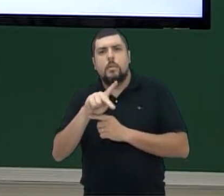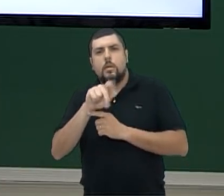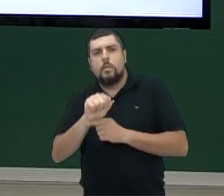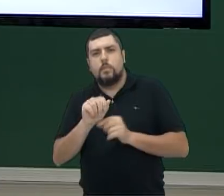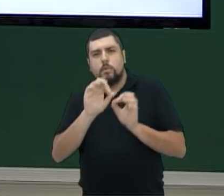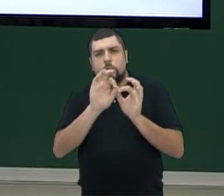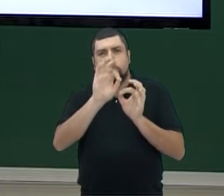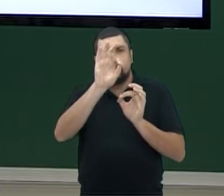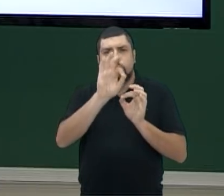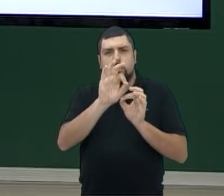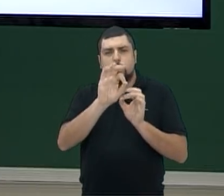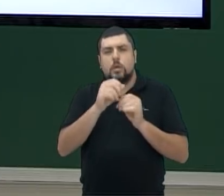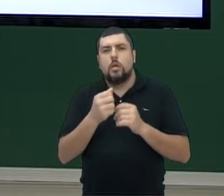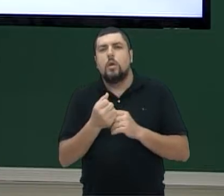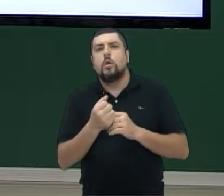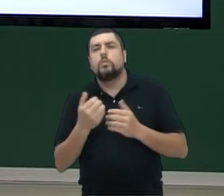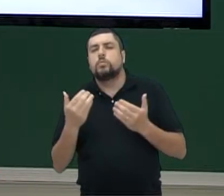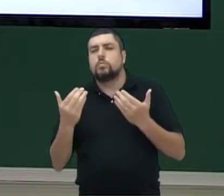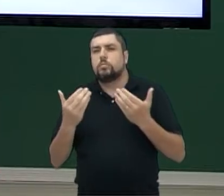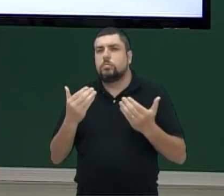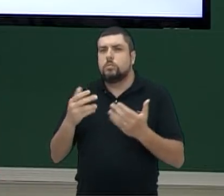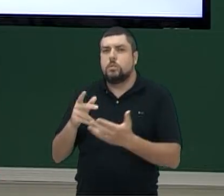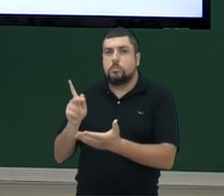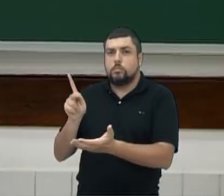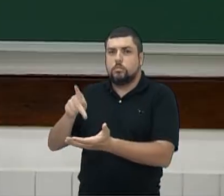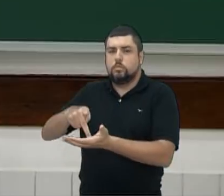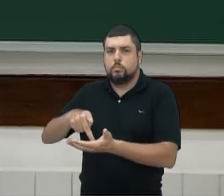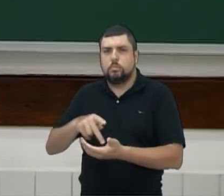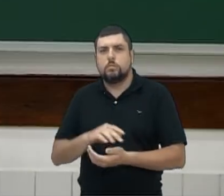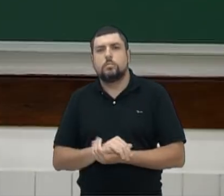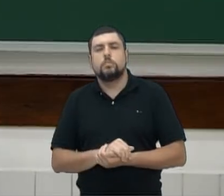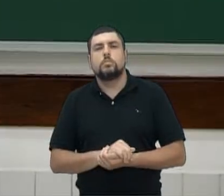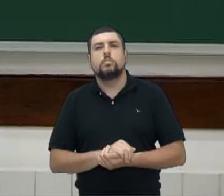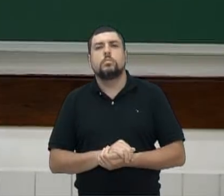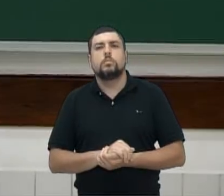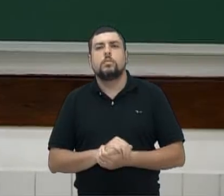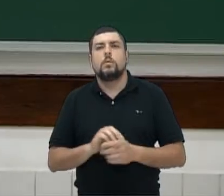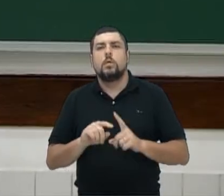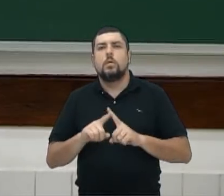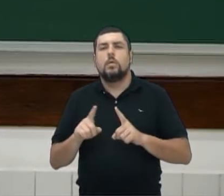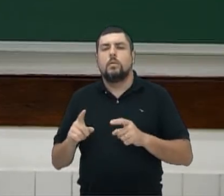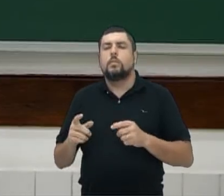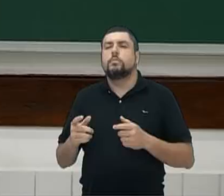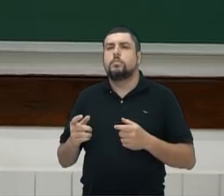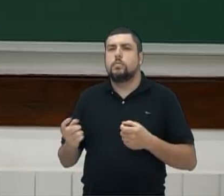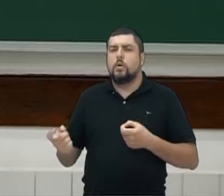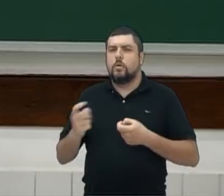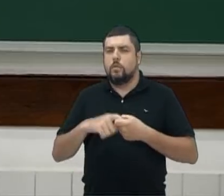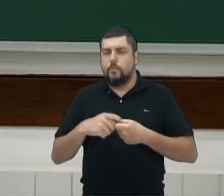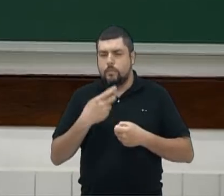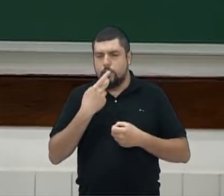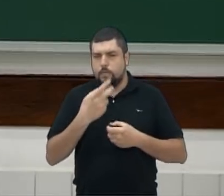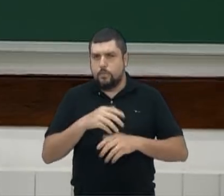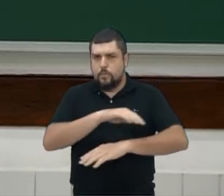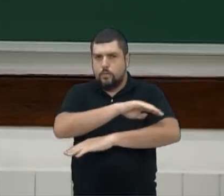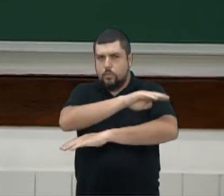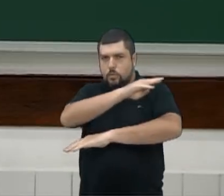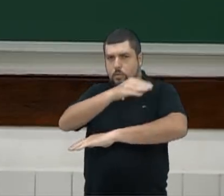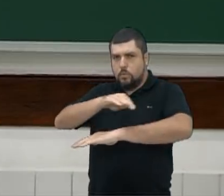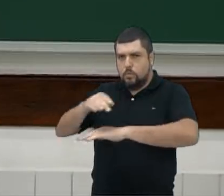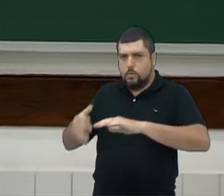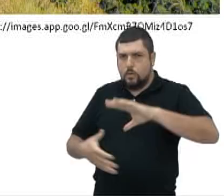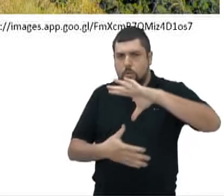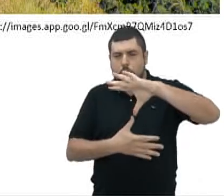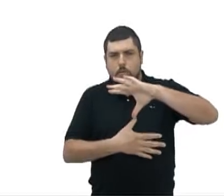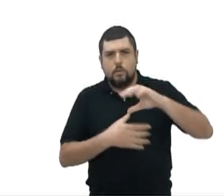distância corresponde na realidade. Mas voltando a falar aqui do relevo do continente americano, acompanhe ali na tela